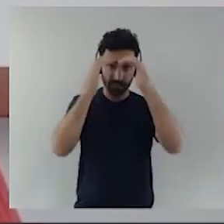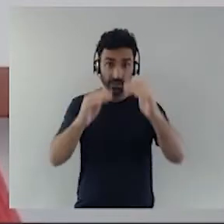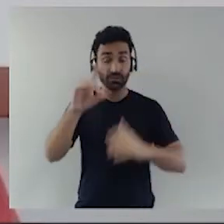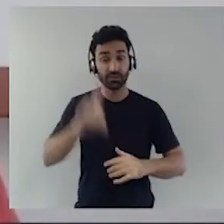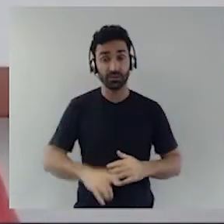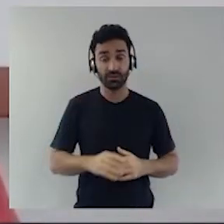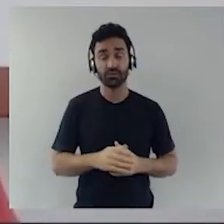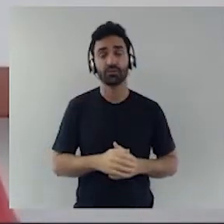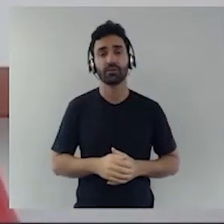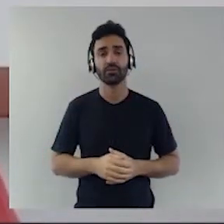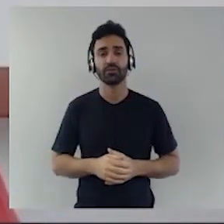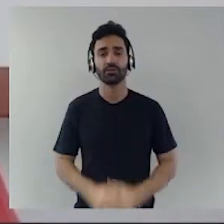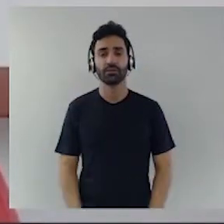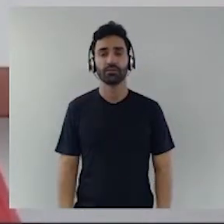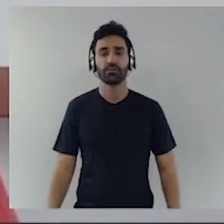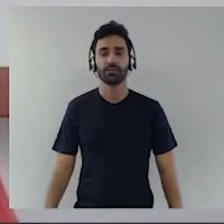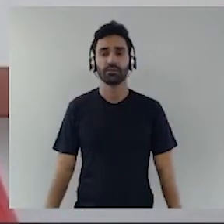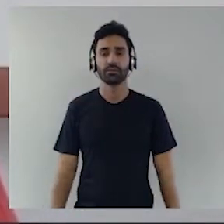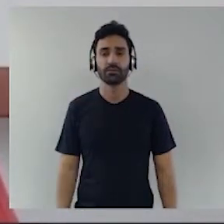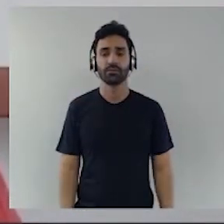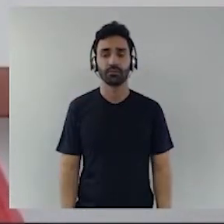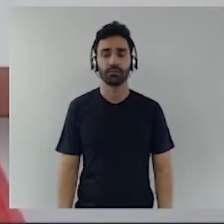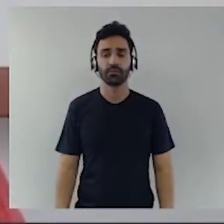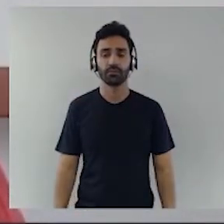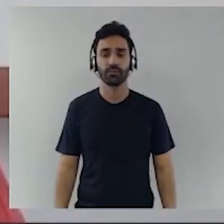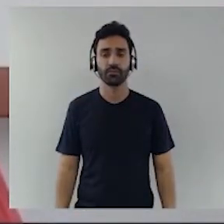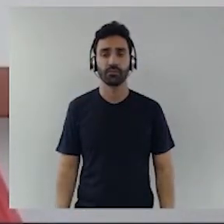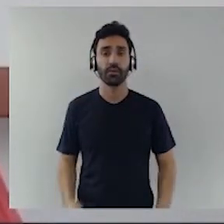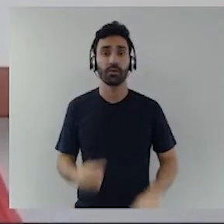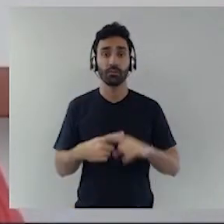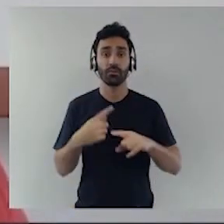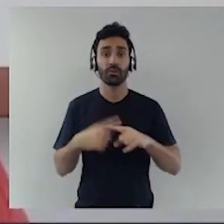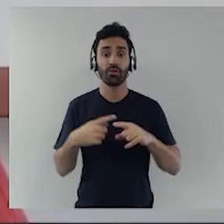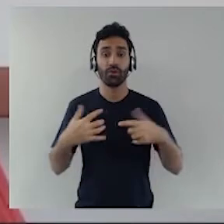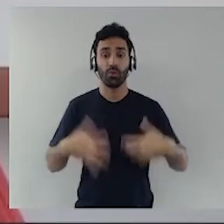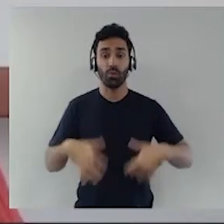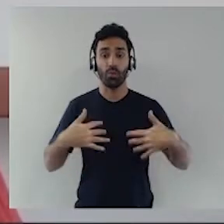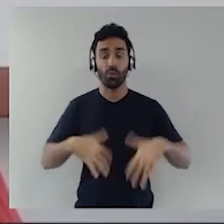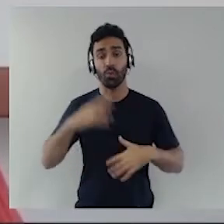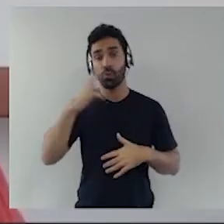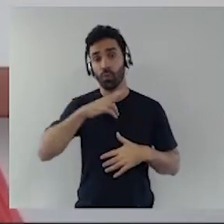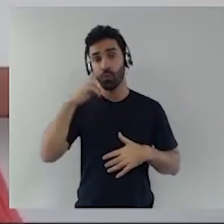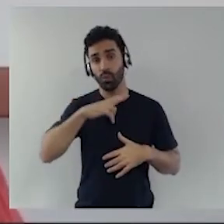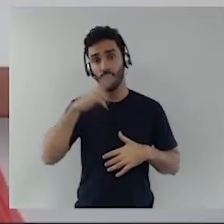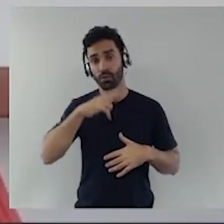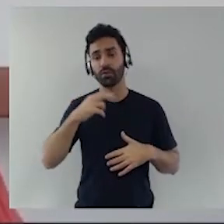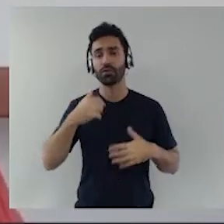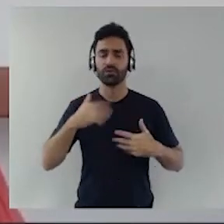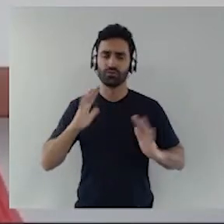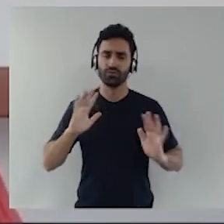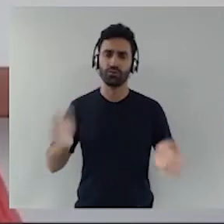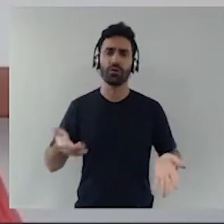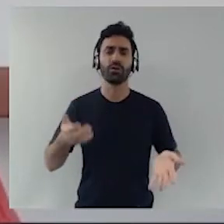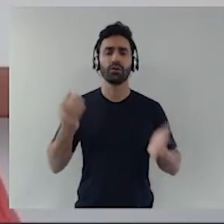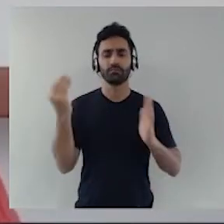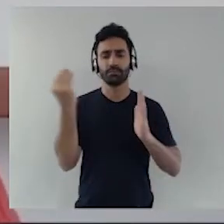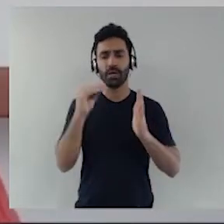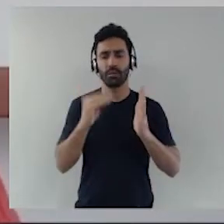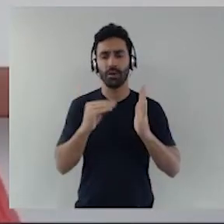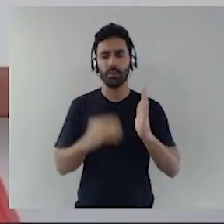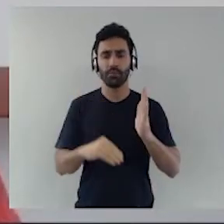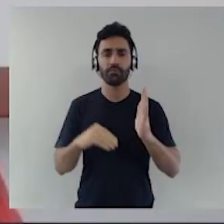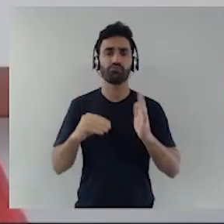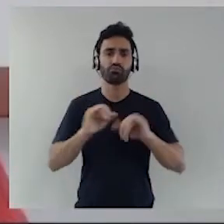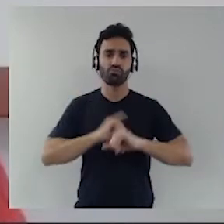baseadas em situações de emergência e que foram relatados na